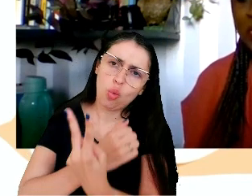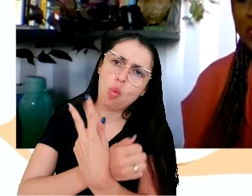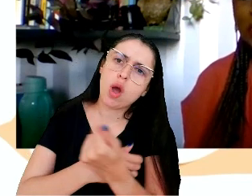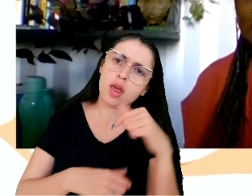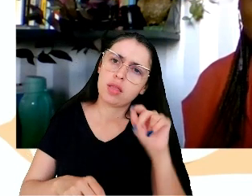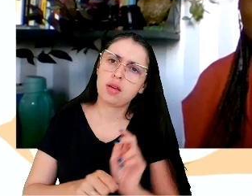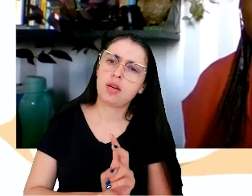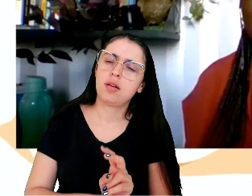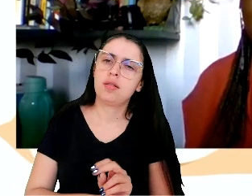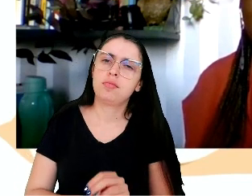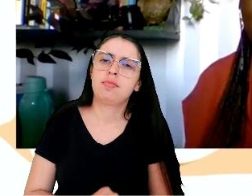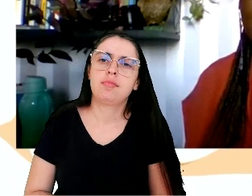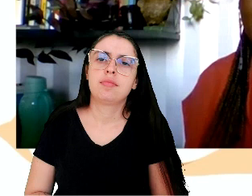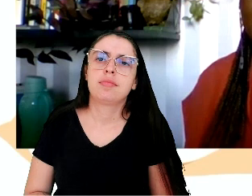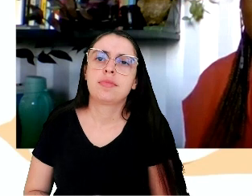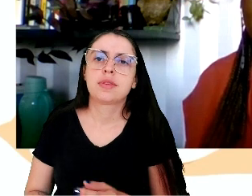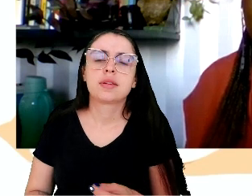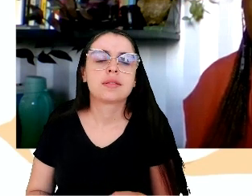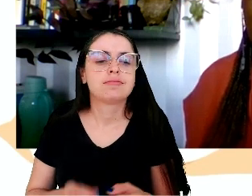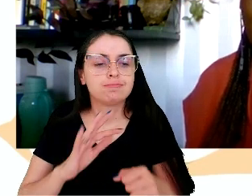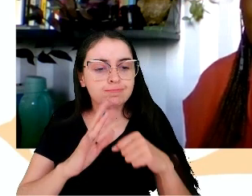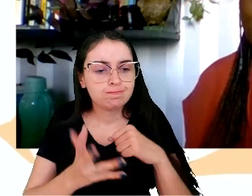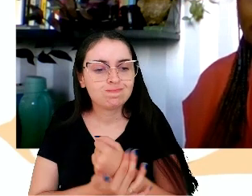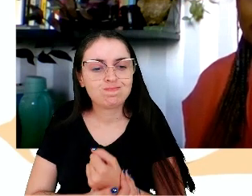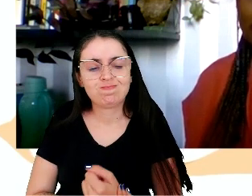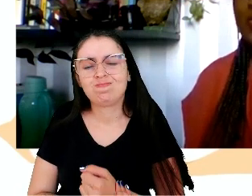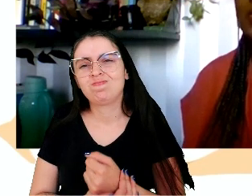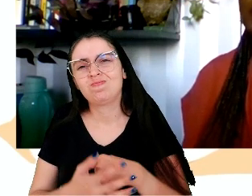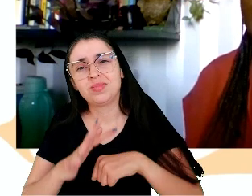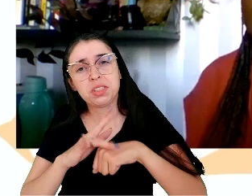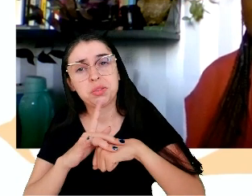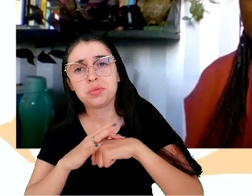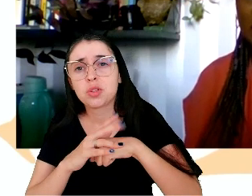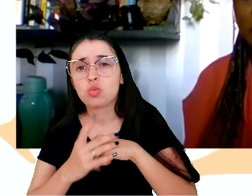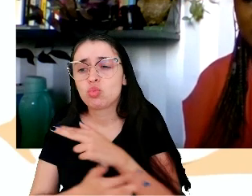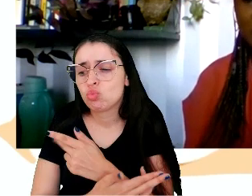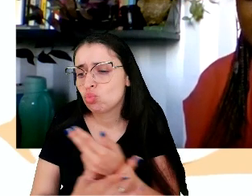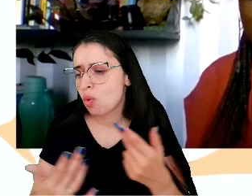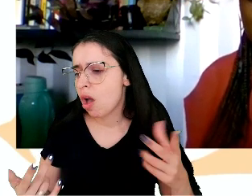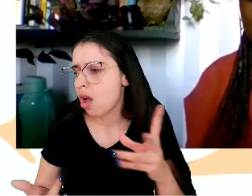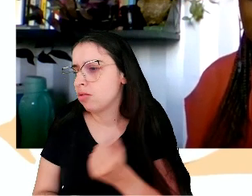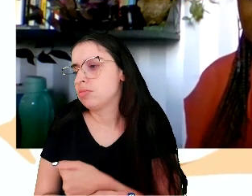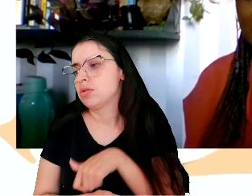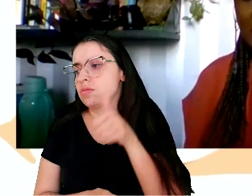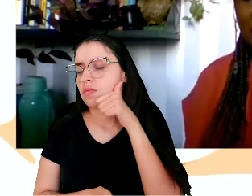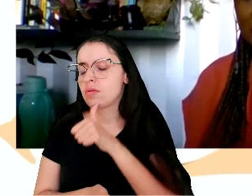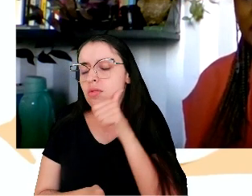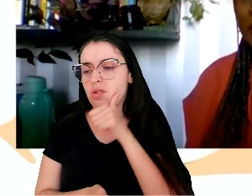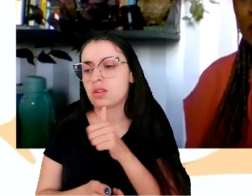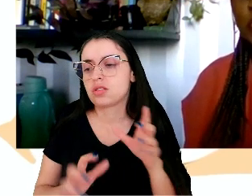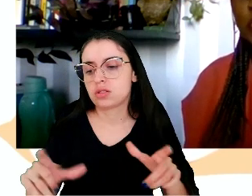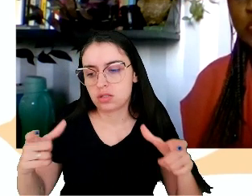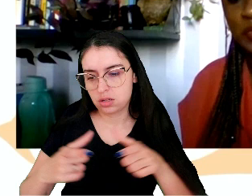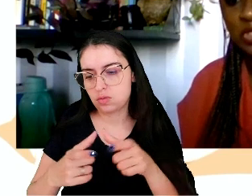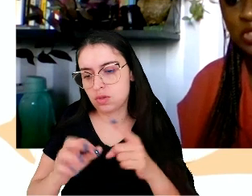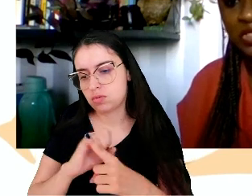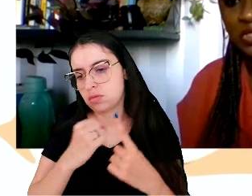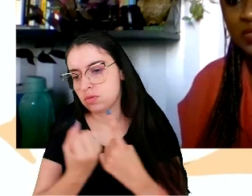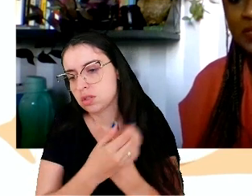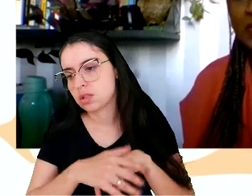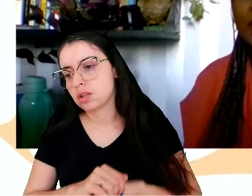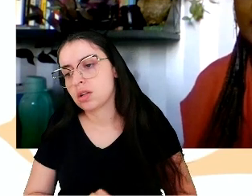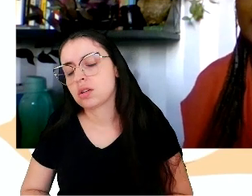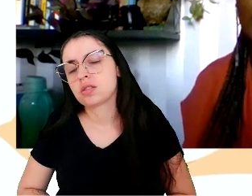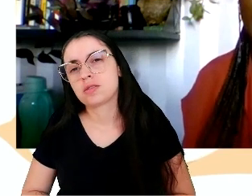sido o desnudar de um estado adoecedor a qual todas as mulheres estão expostas dentro de uma sociedade